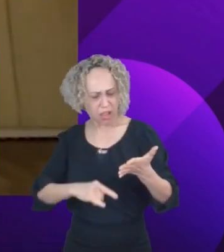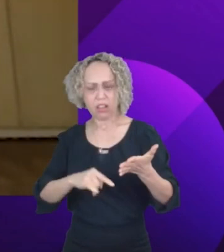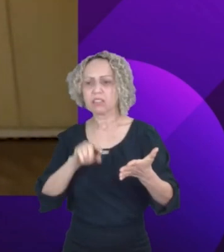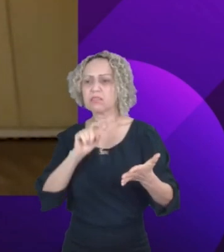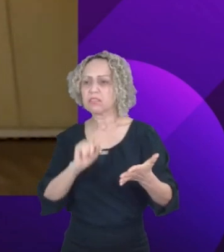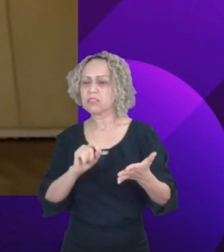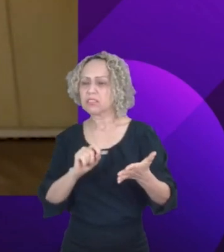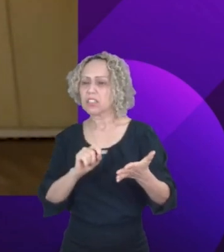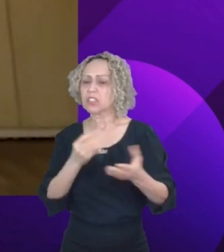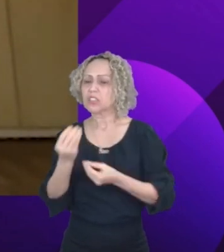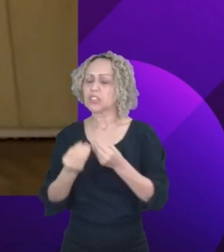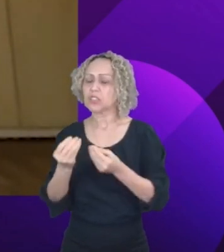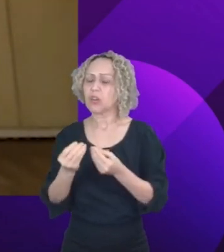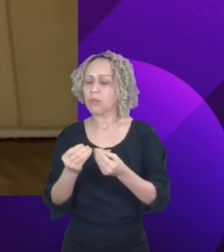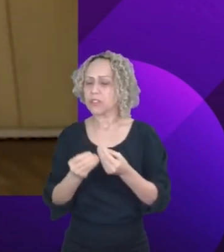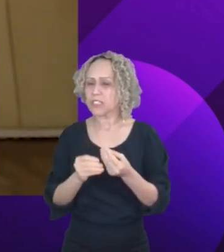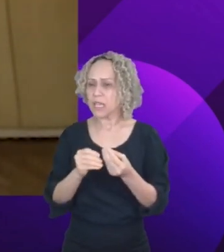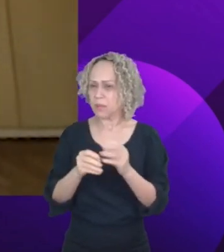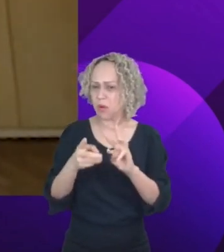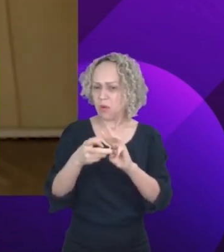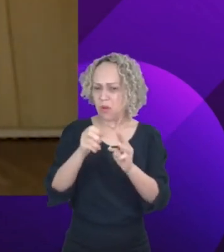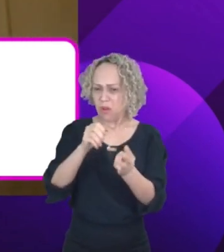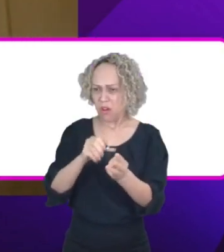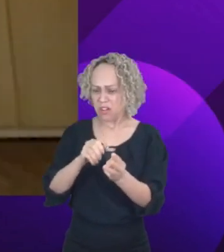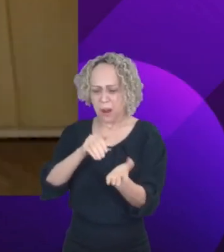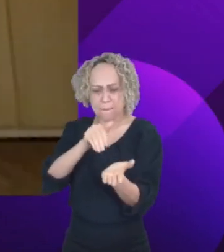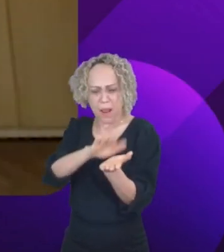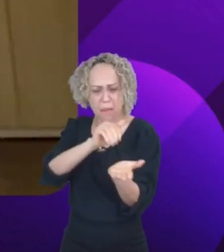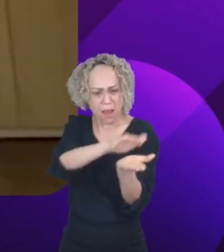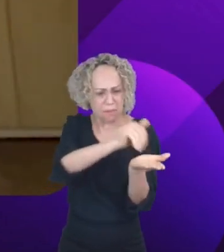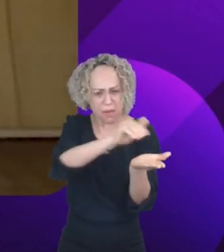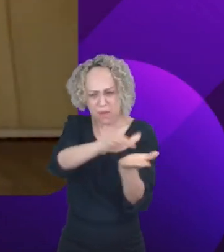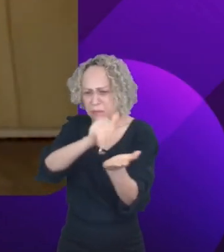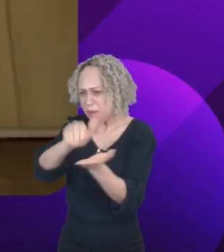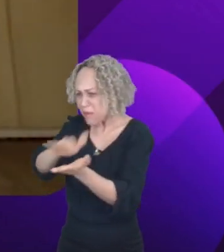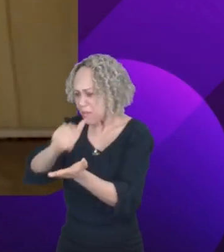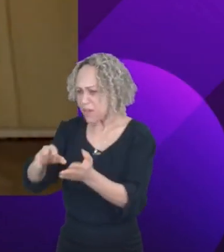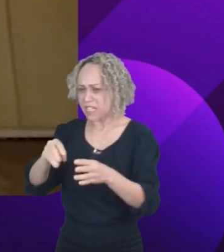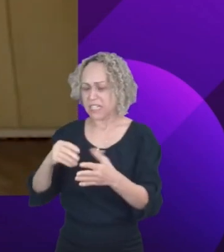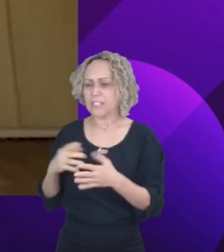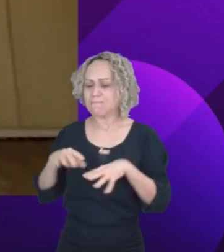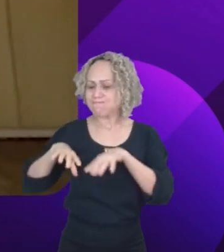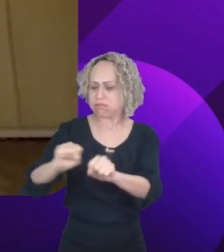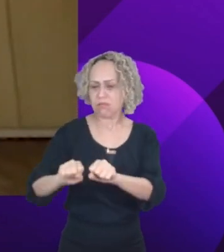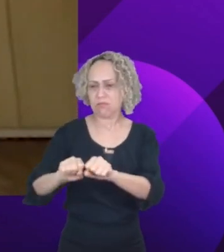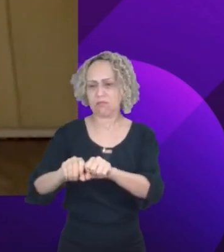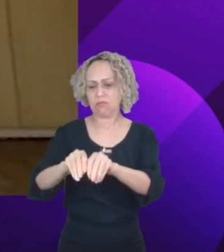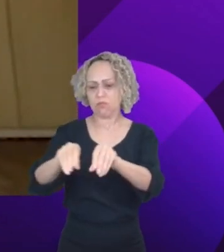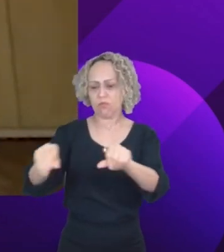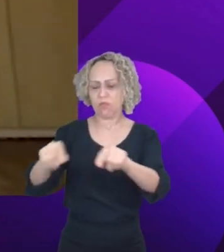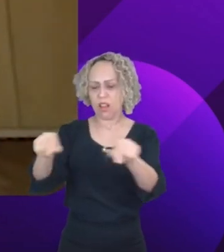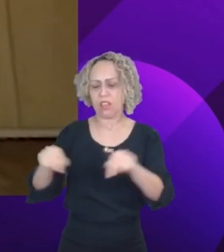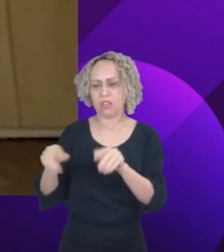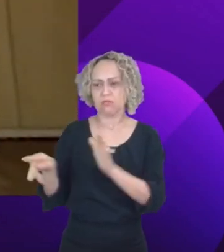como expropriar territórios indígenas e a maneira como essa vai ser feita, mantendo também